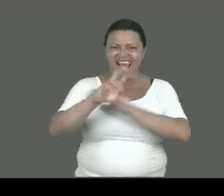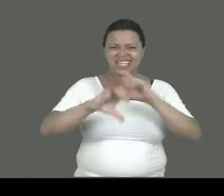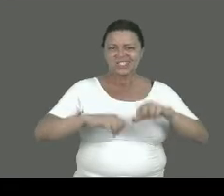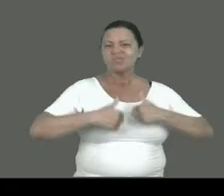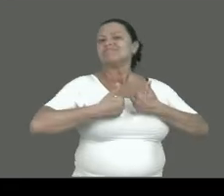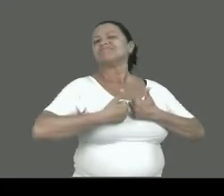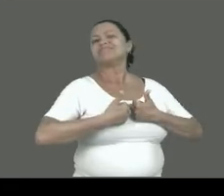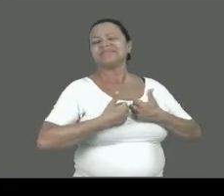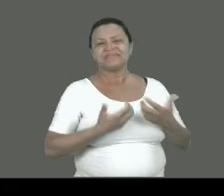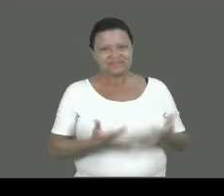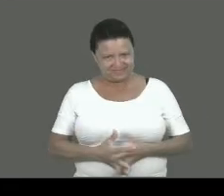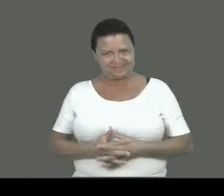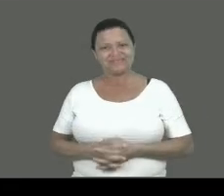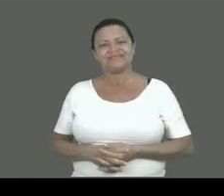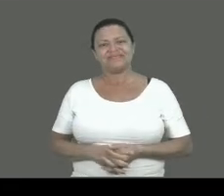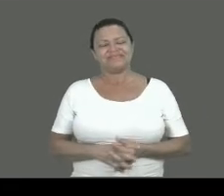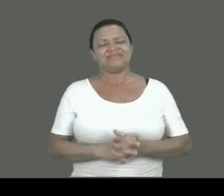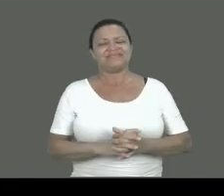essa etapa.